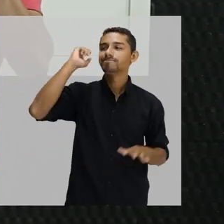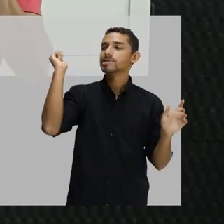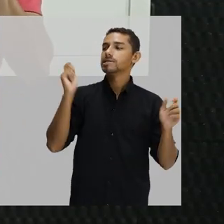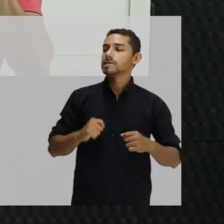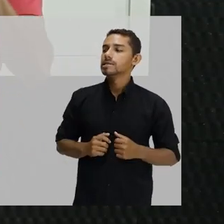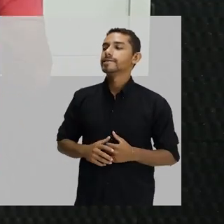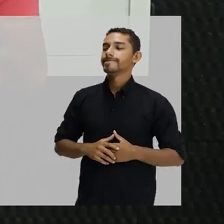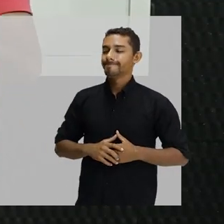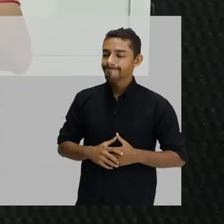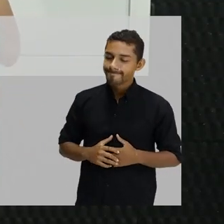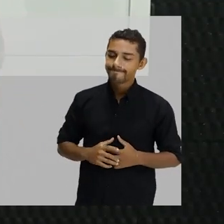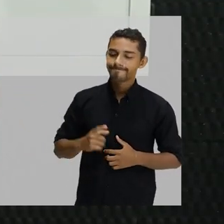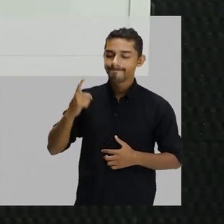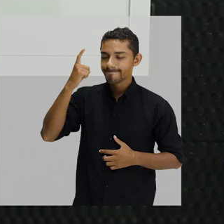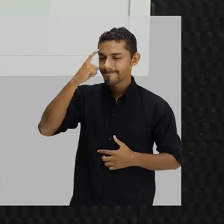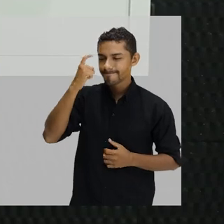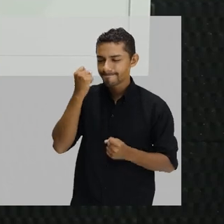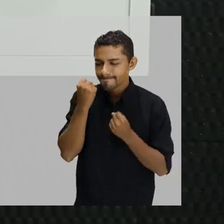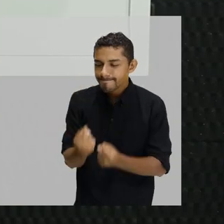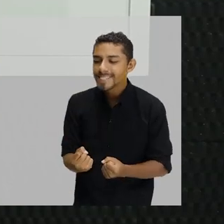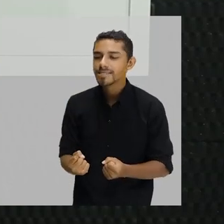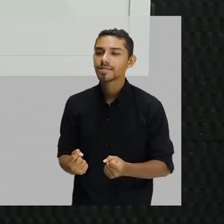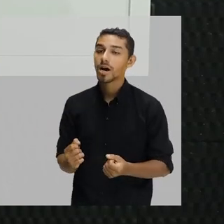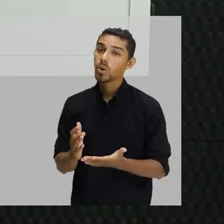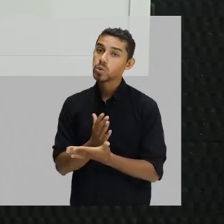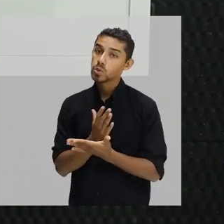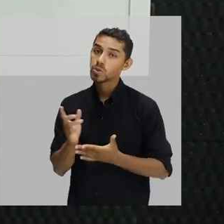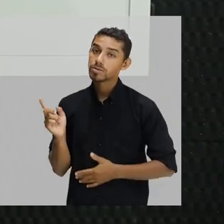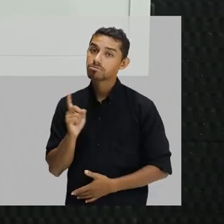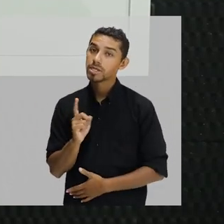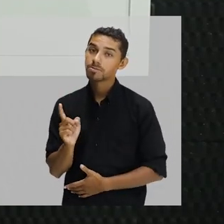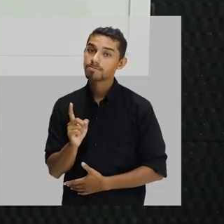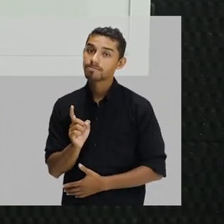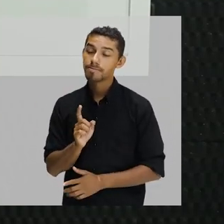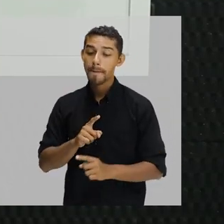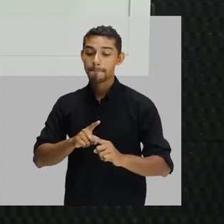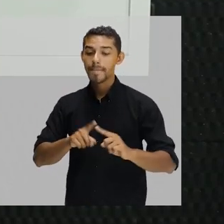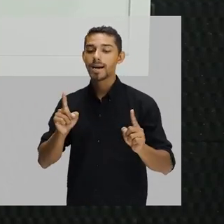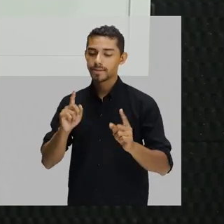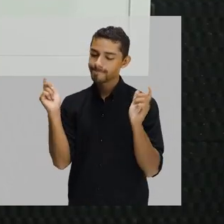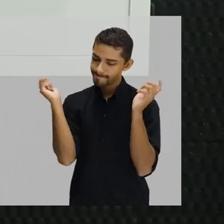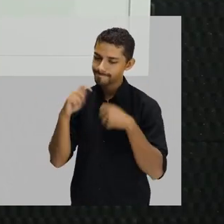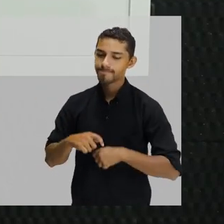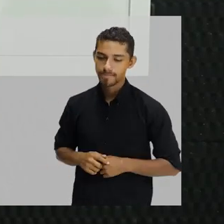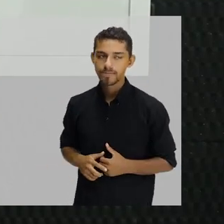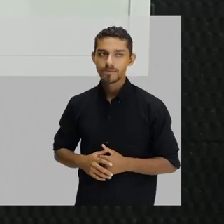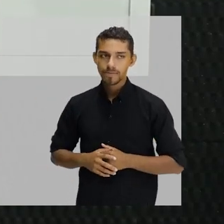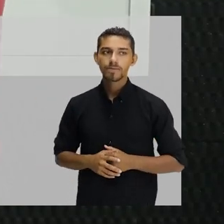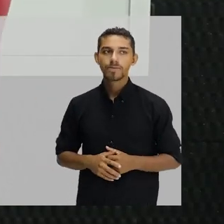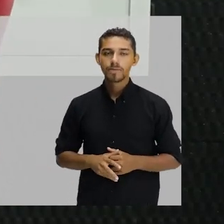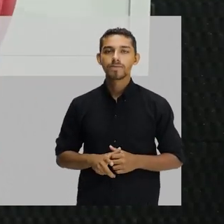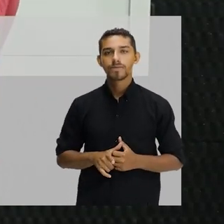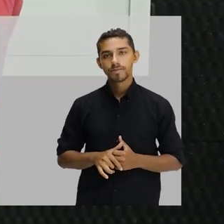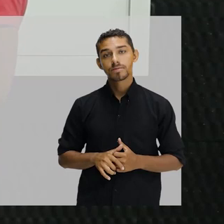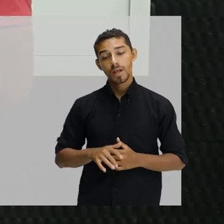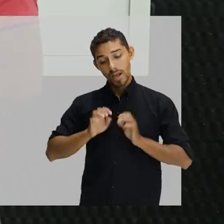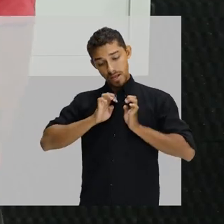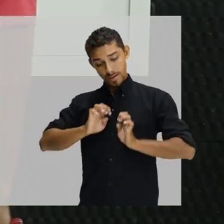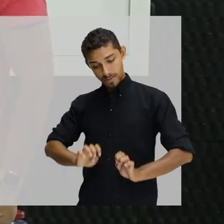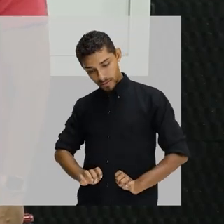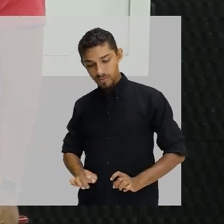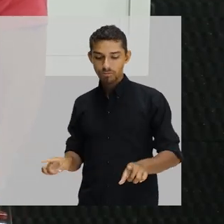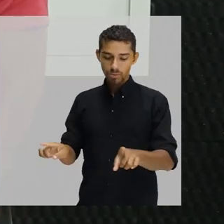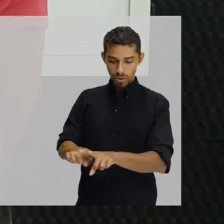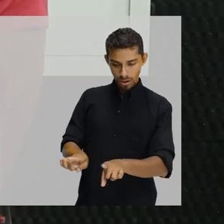deveria, obviamente, pesar a consciência, em alguns não pesa, mas deveria. Então, a ética também vai